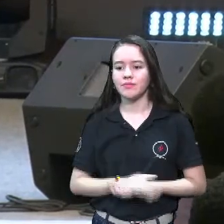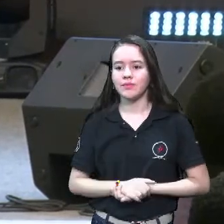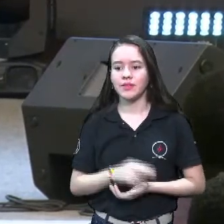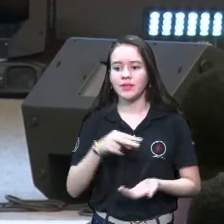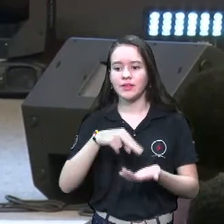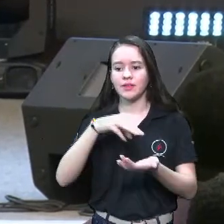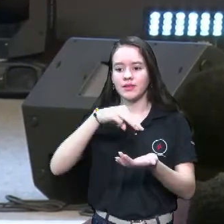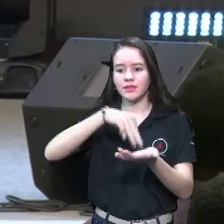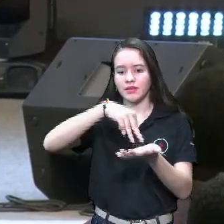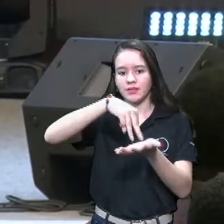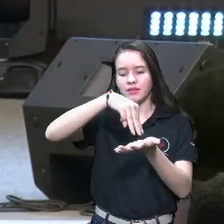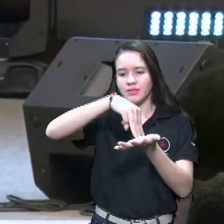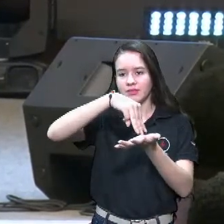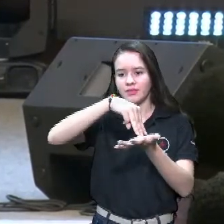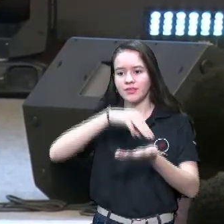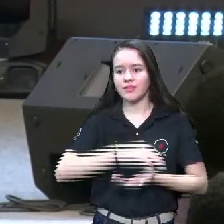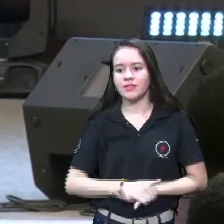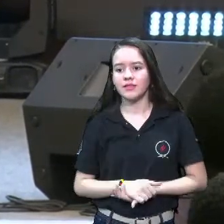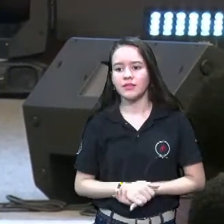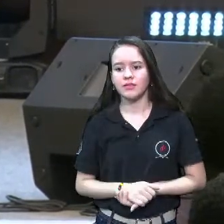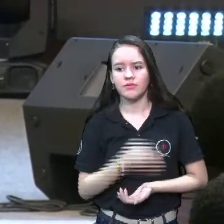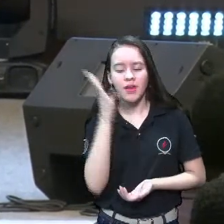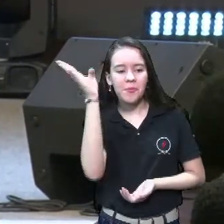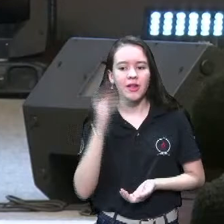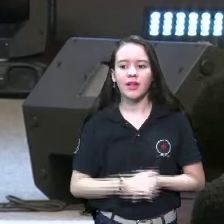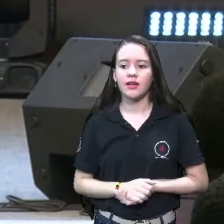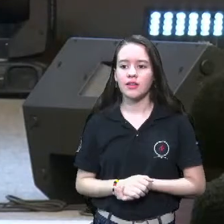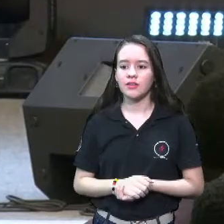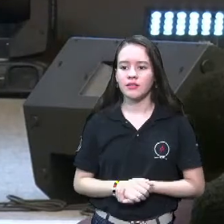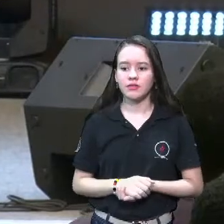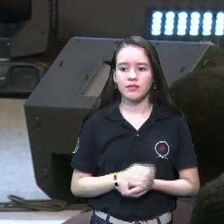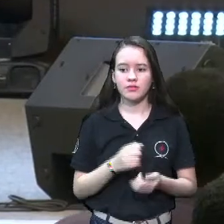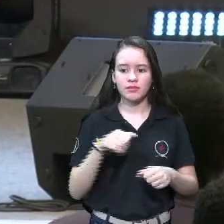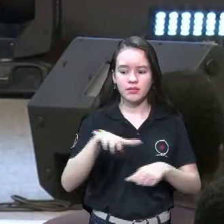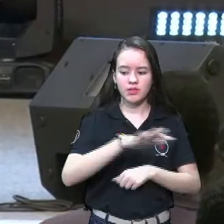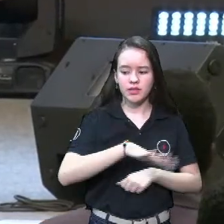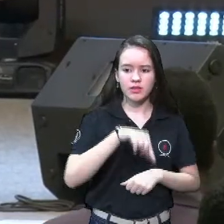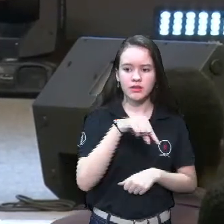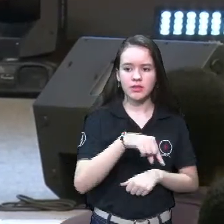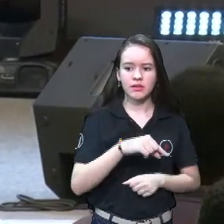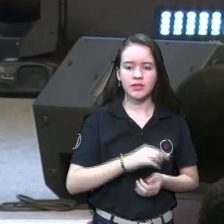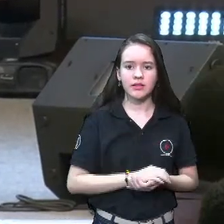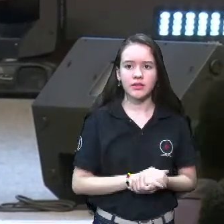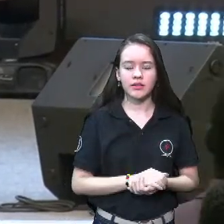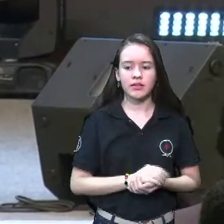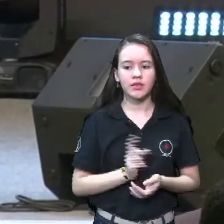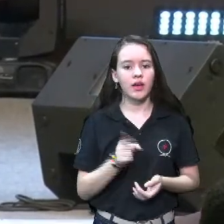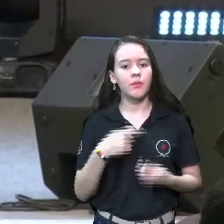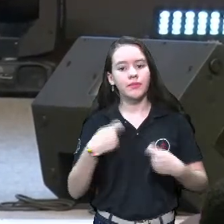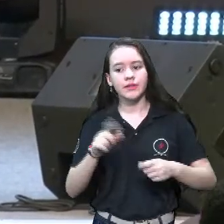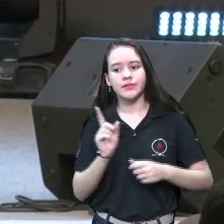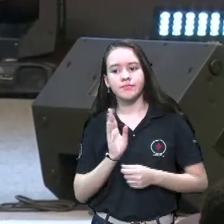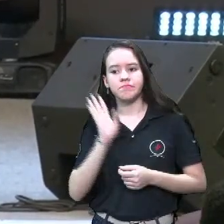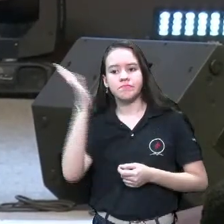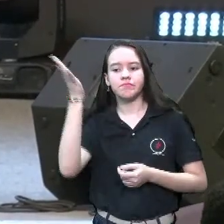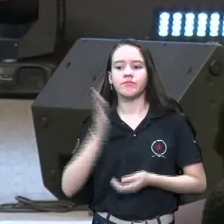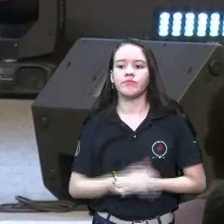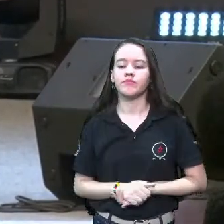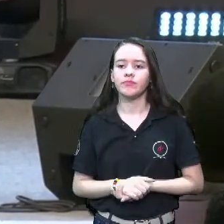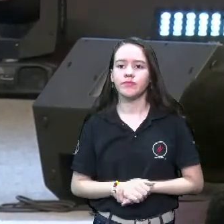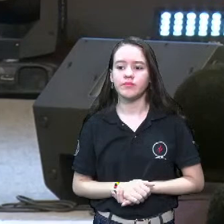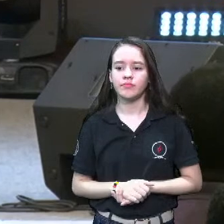para Sapucaí, eu falei, mas a gente faz por aqui mesmo? Não, a gente tem que fazer um dia lá, o garoto me convenceu, eu falei, vamos.